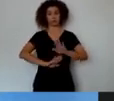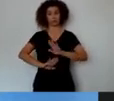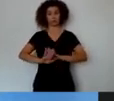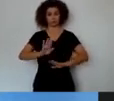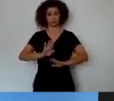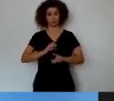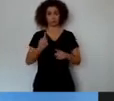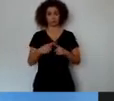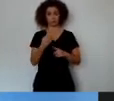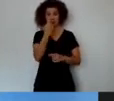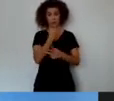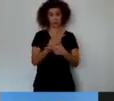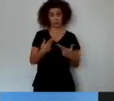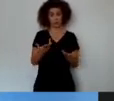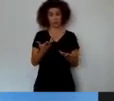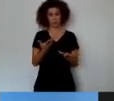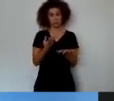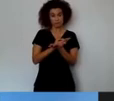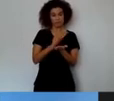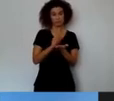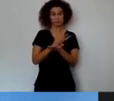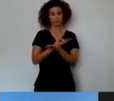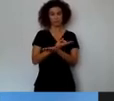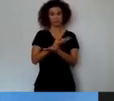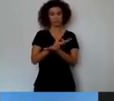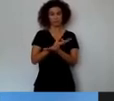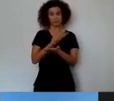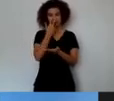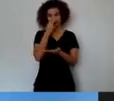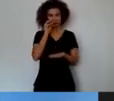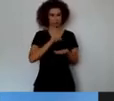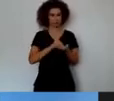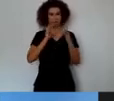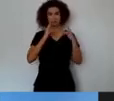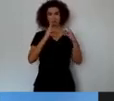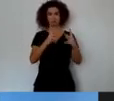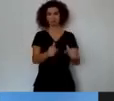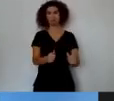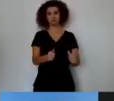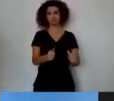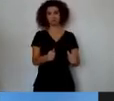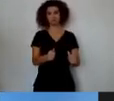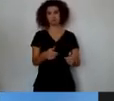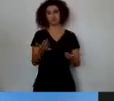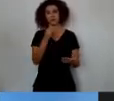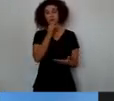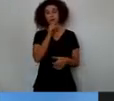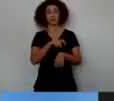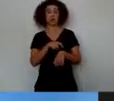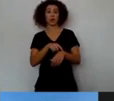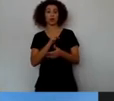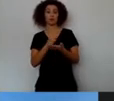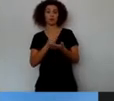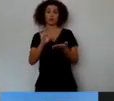mundo. E vai, inclusive, né, ser utilizado como justificativo. Por exemplo, numa empresa que contratou uma pessoa negra e aí a pessoa me